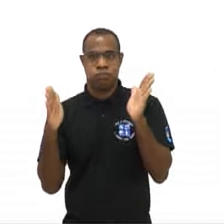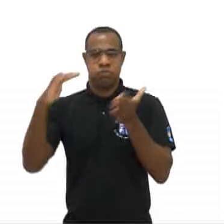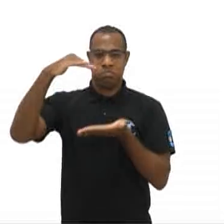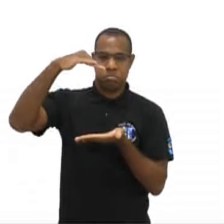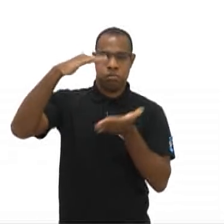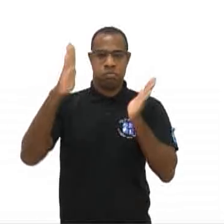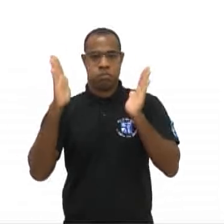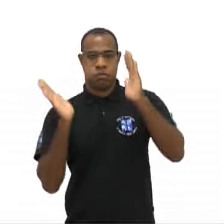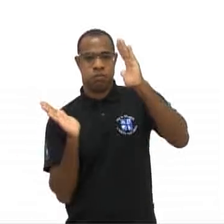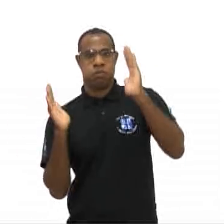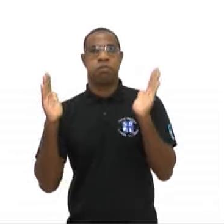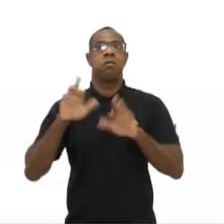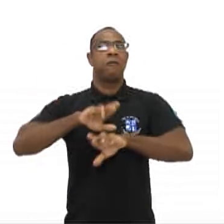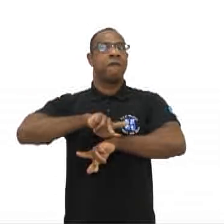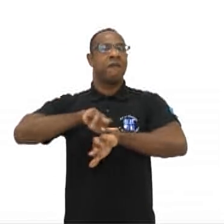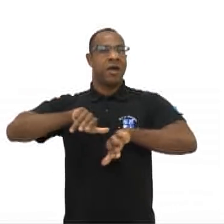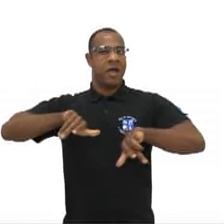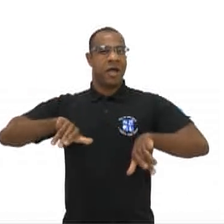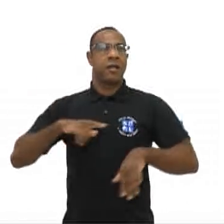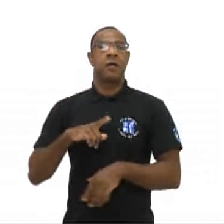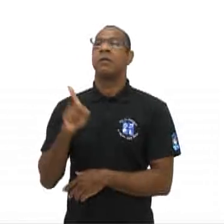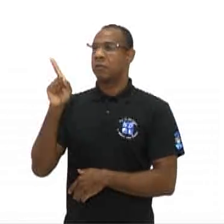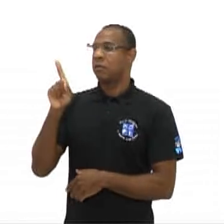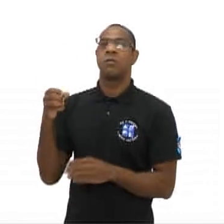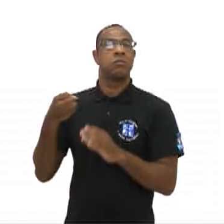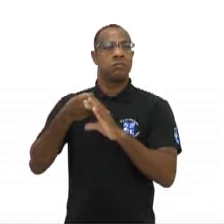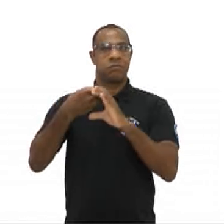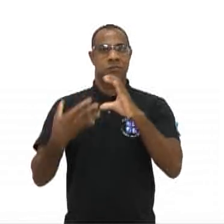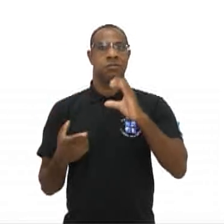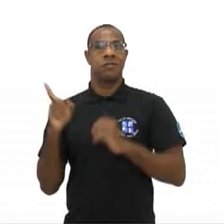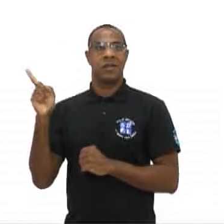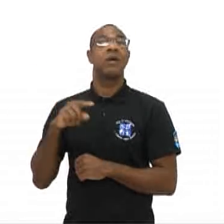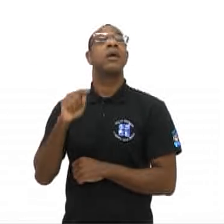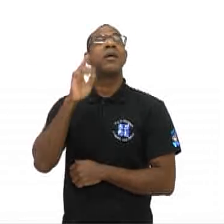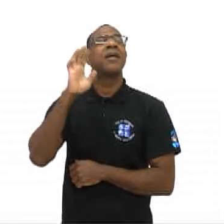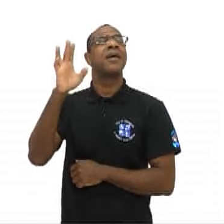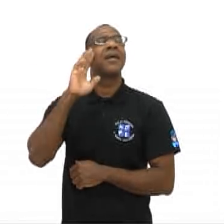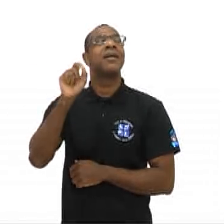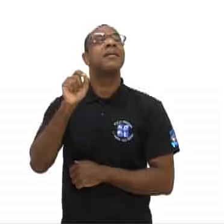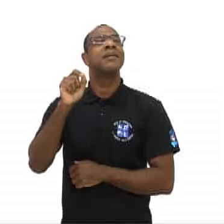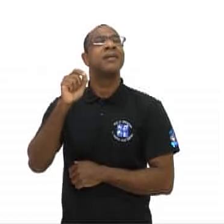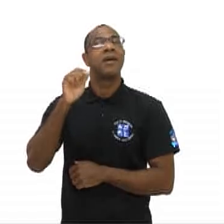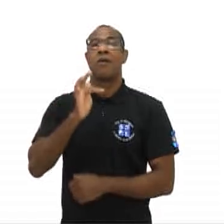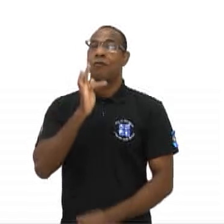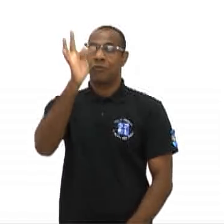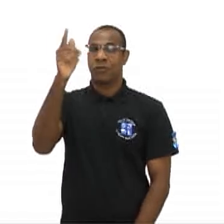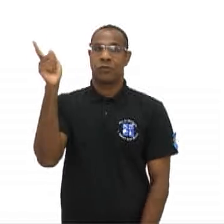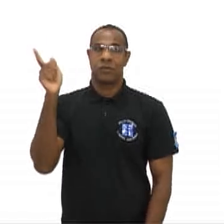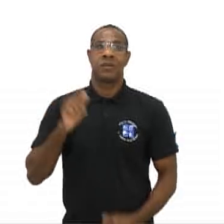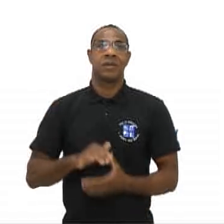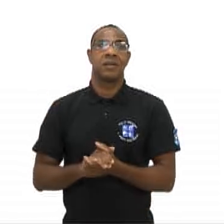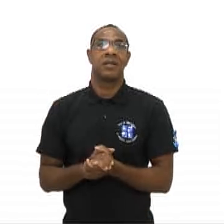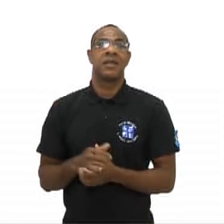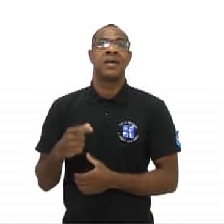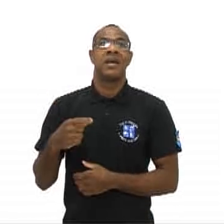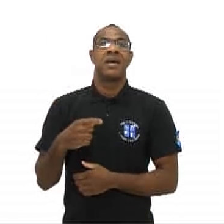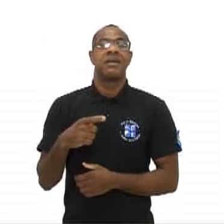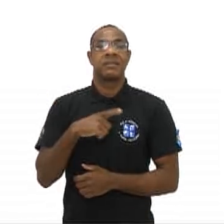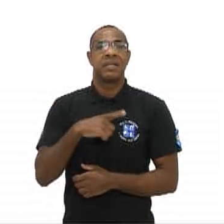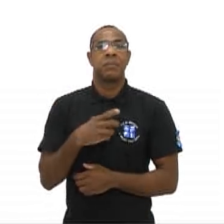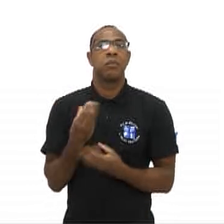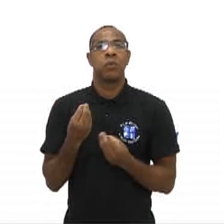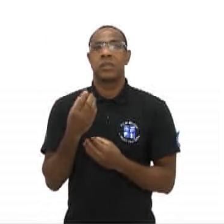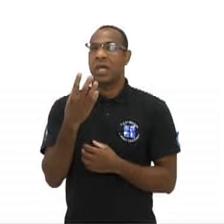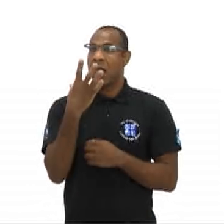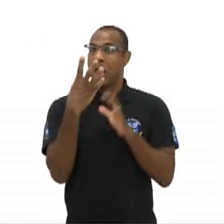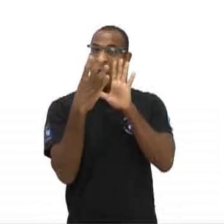toques que você vai estar fazendo. Então, isso é a consolidação que a gente imagina no futuro. Só que o que acontece? A gente vai ter muito a imagem do cinema que a